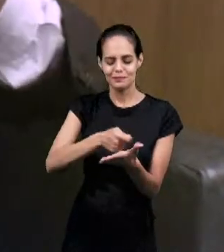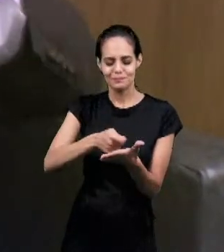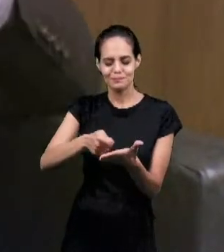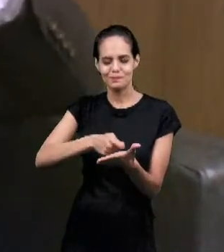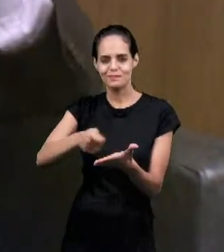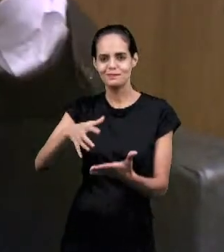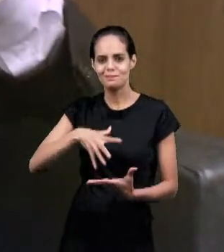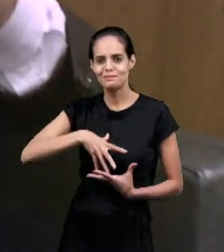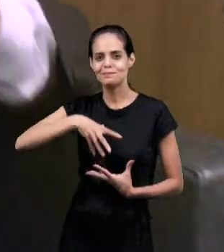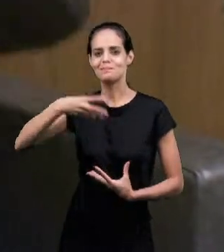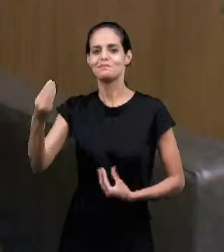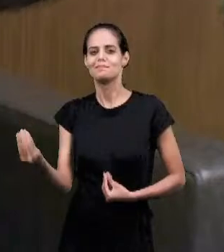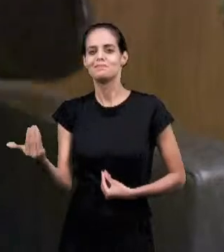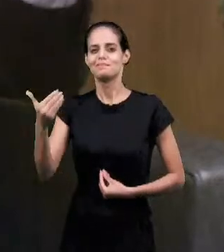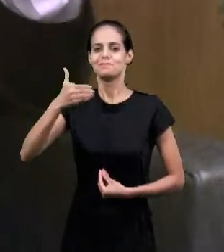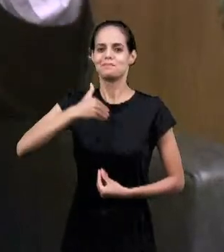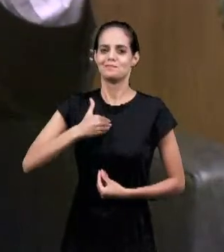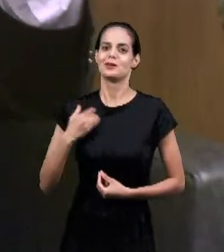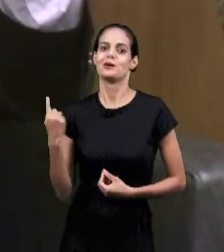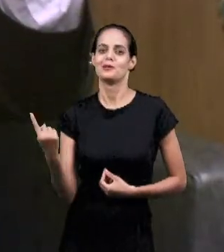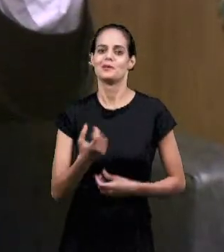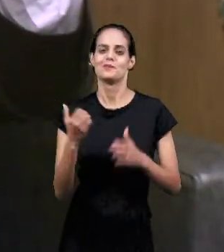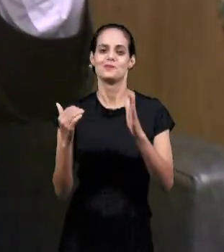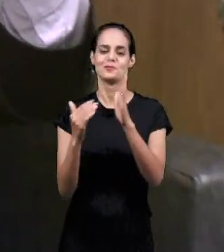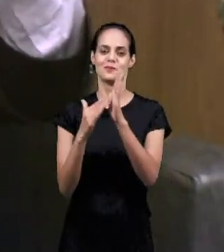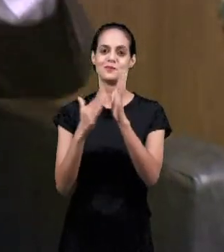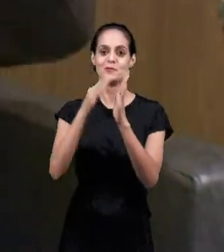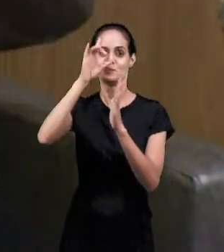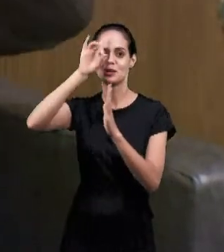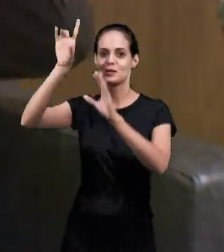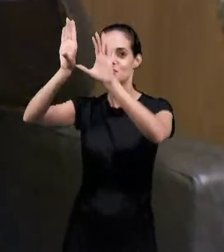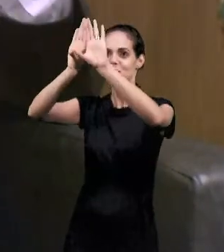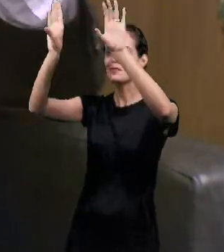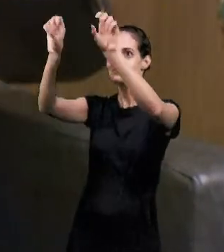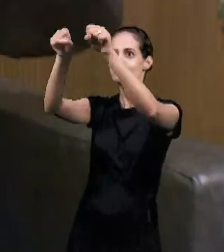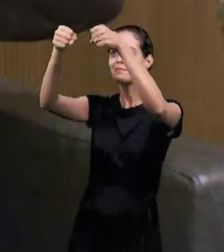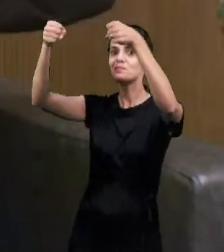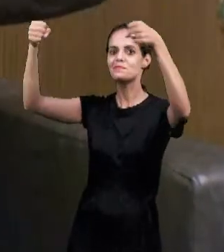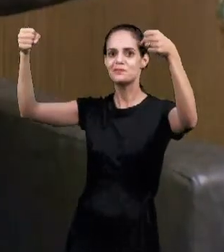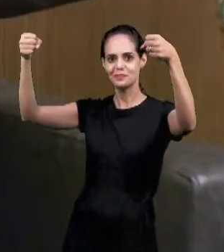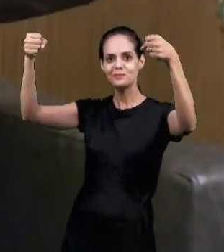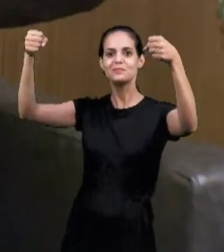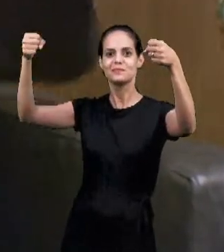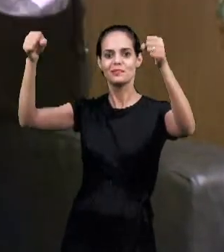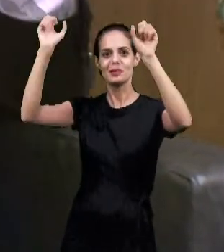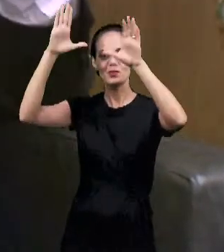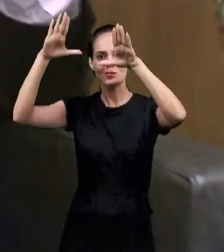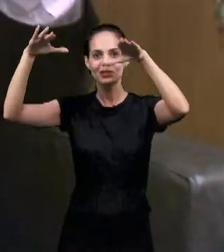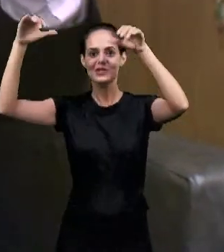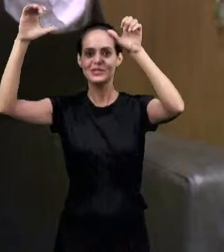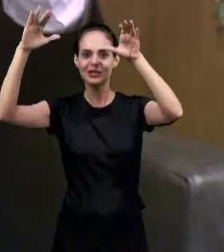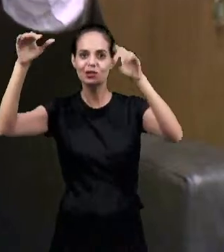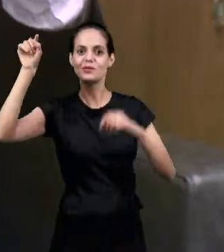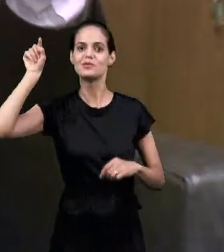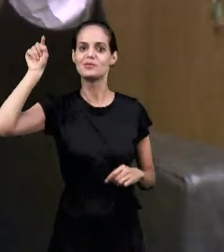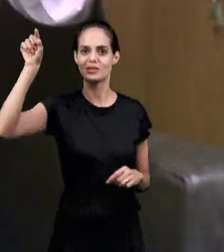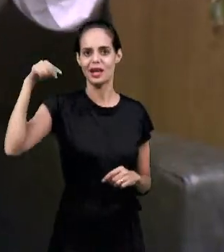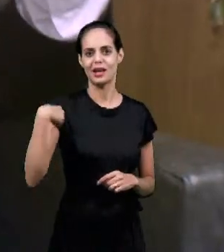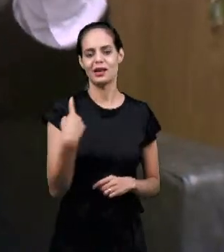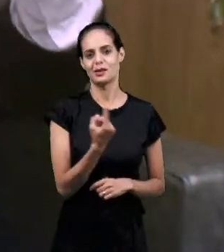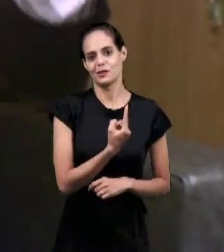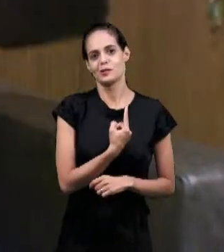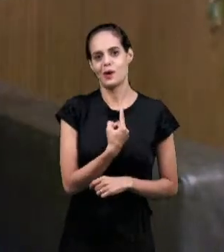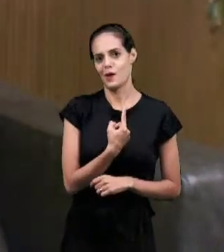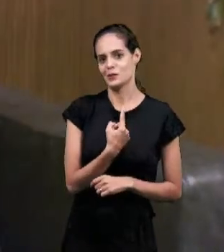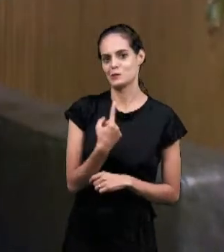nós cantamos e glorificamos a Deus, o céu se abre. Abre, aí eu louvor e os anjos, certamente, nós alguns